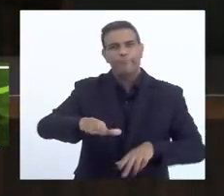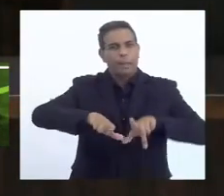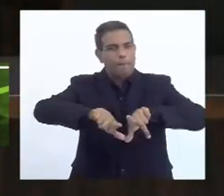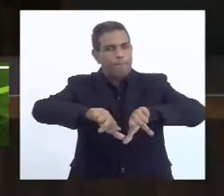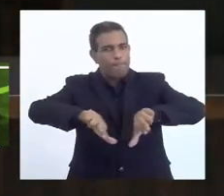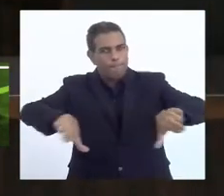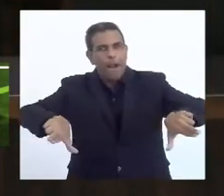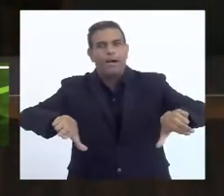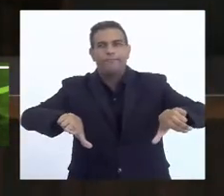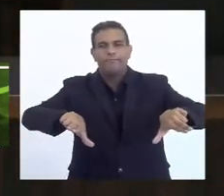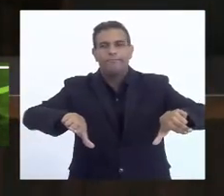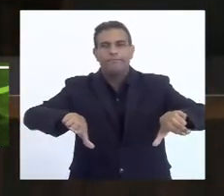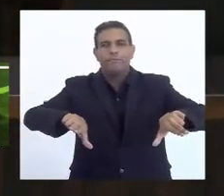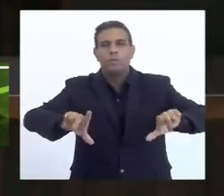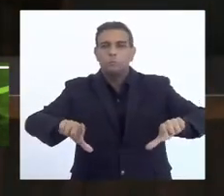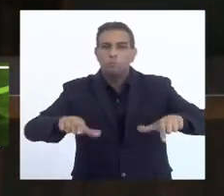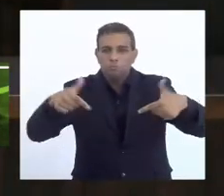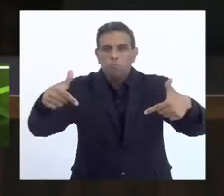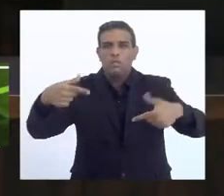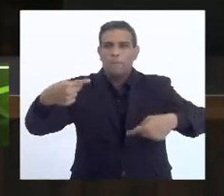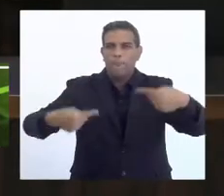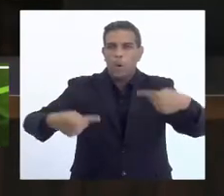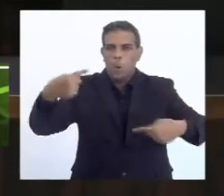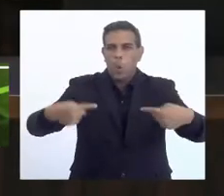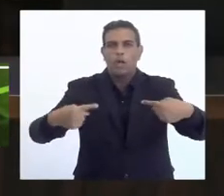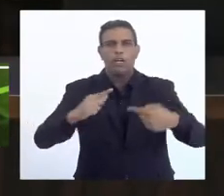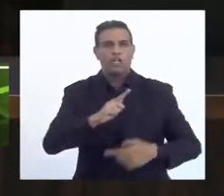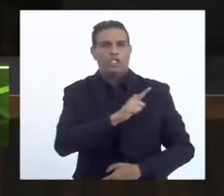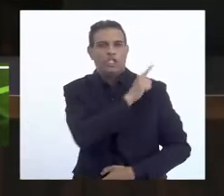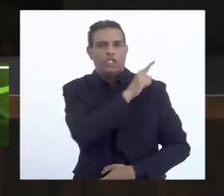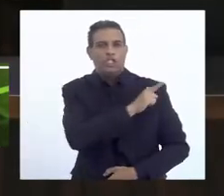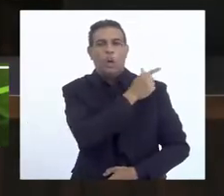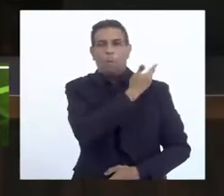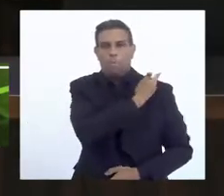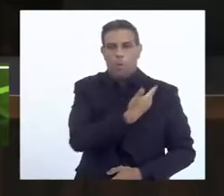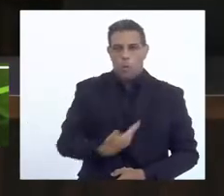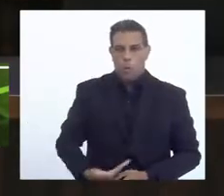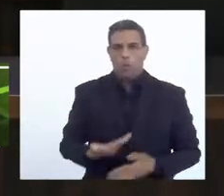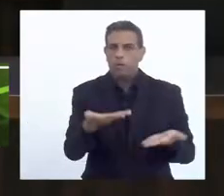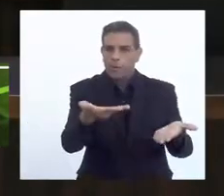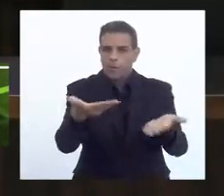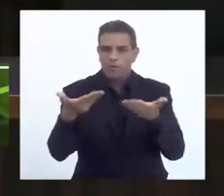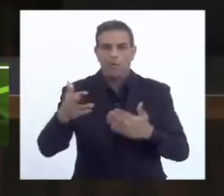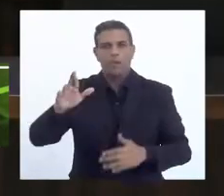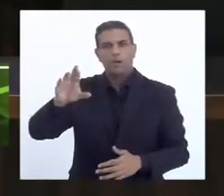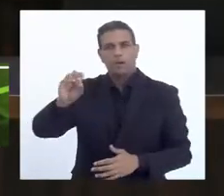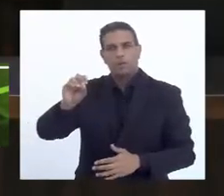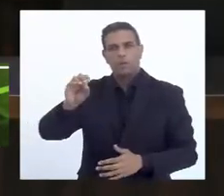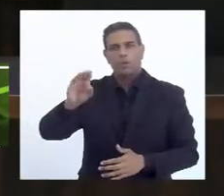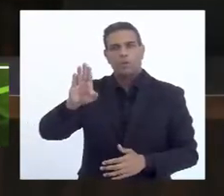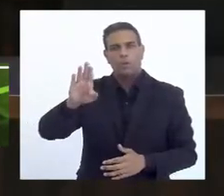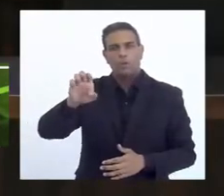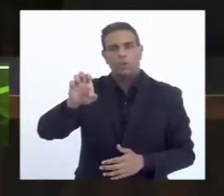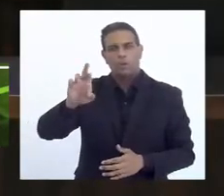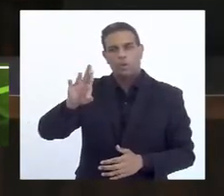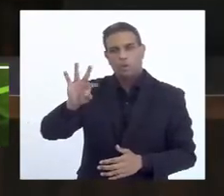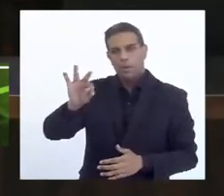sua diversidade, na política e na gestão pública. Então, Roberta, a palavra está com